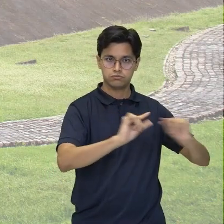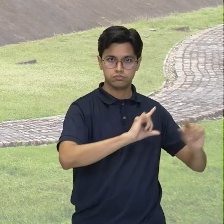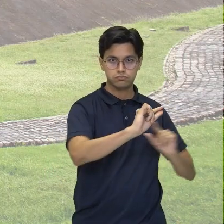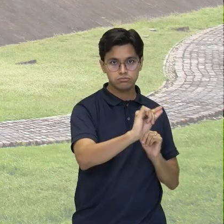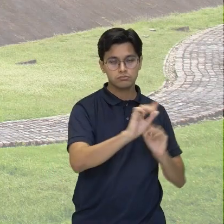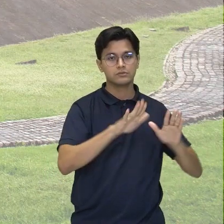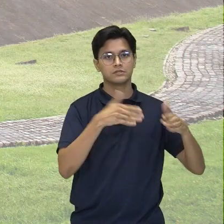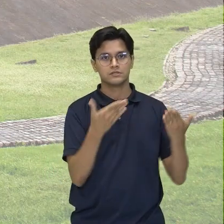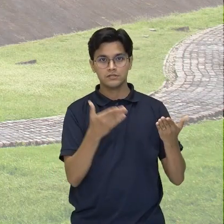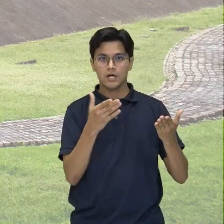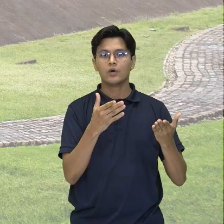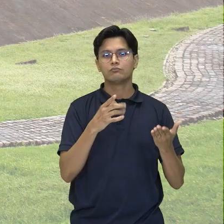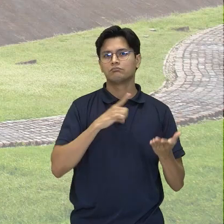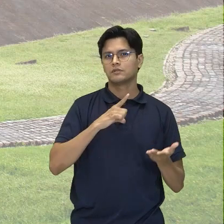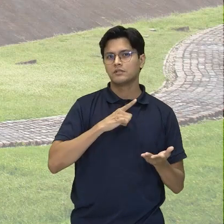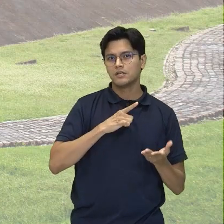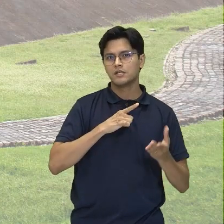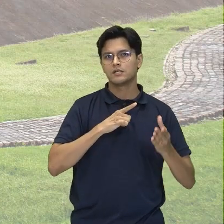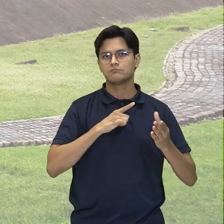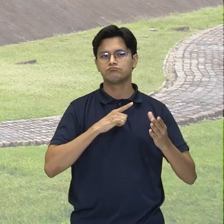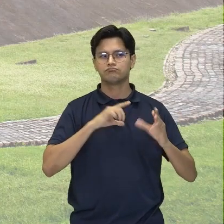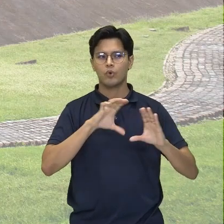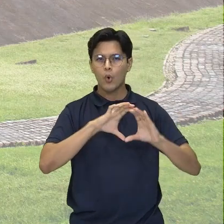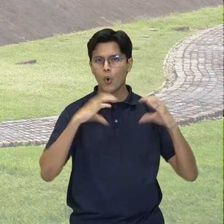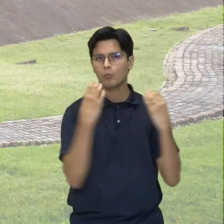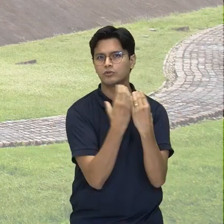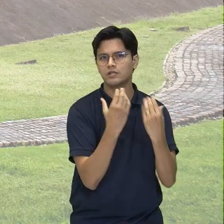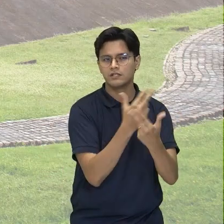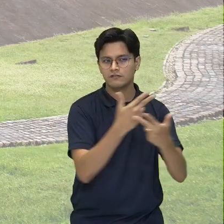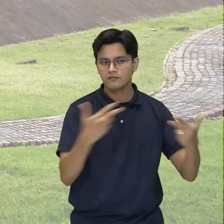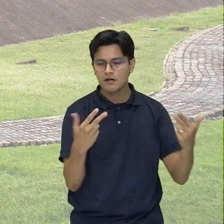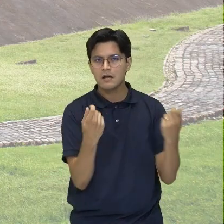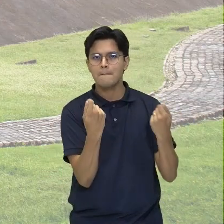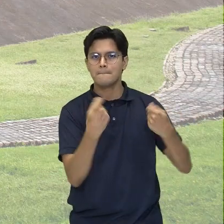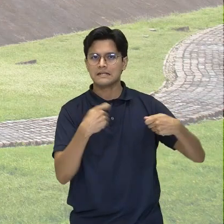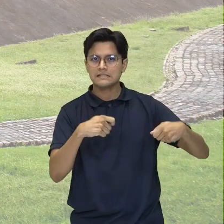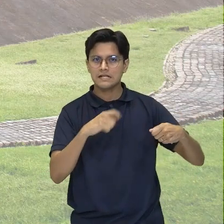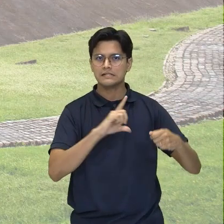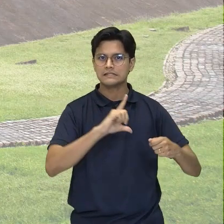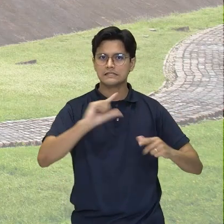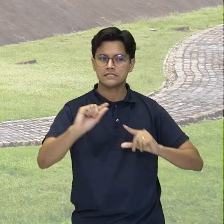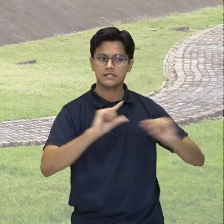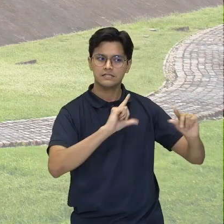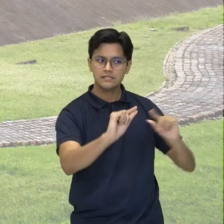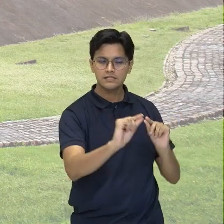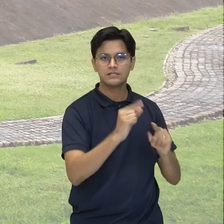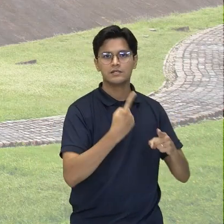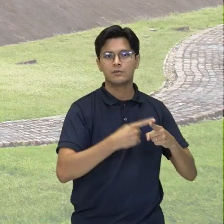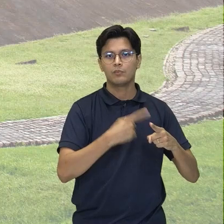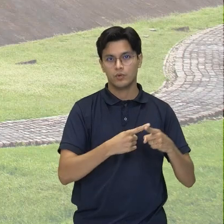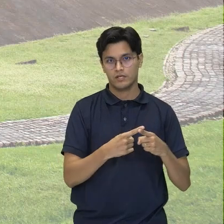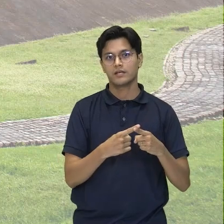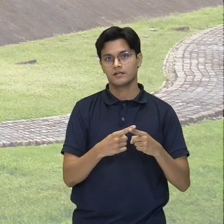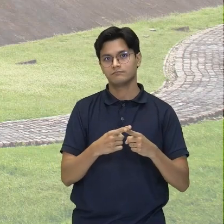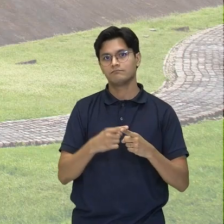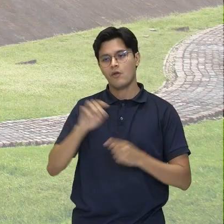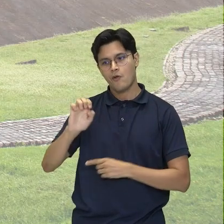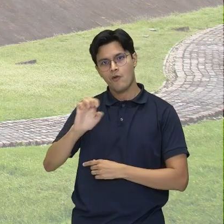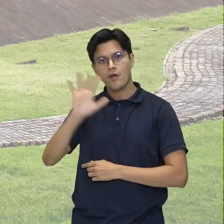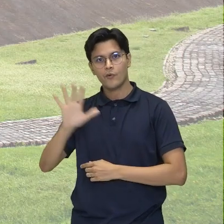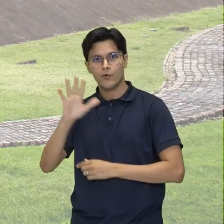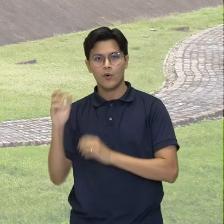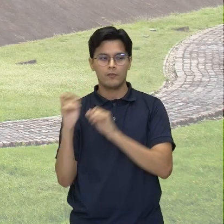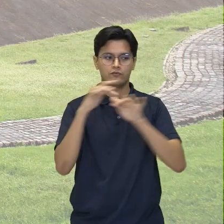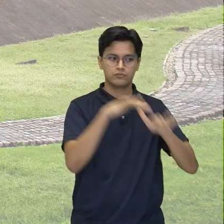desterradas, vão ter que sair do seu local por conta dessa presença europeia na região. Então, para a